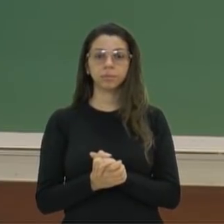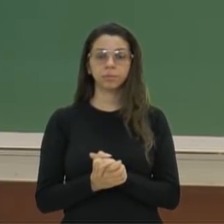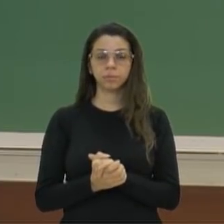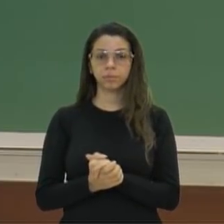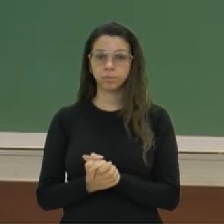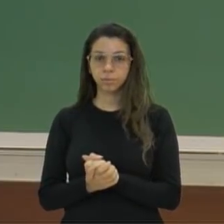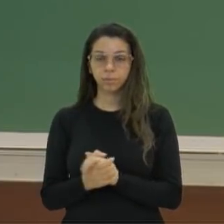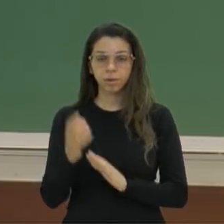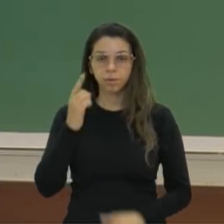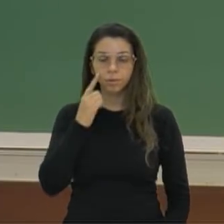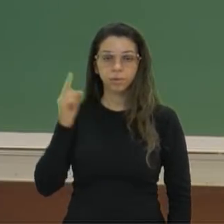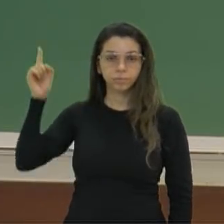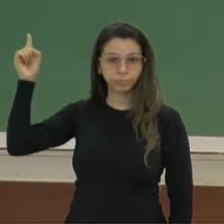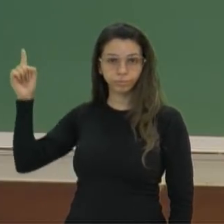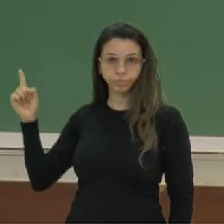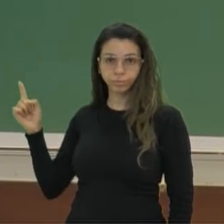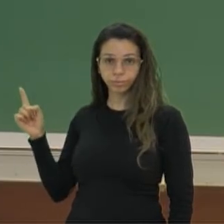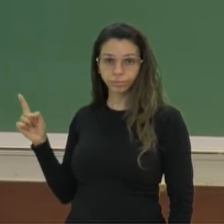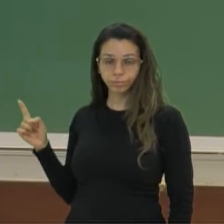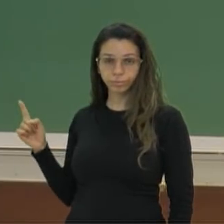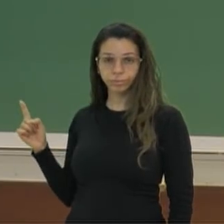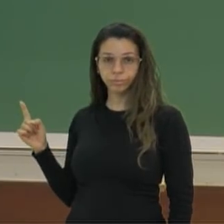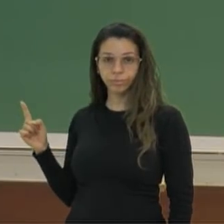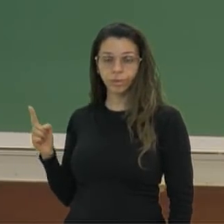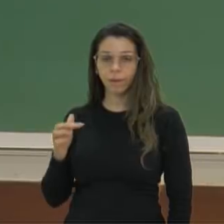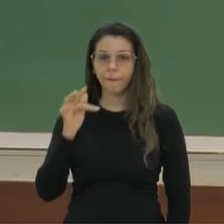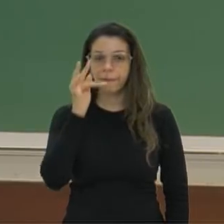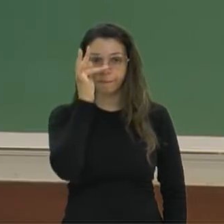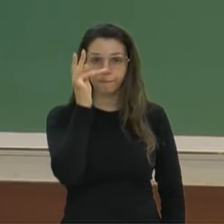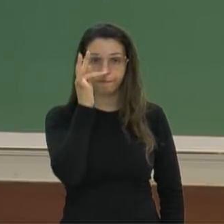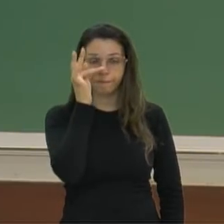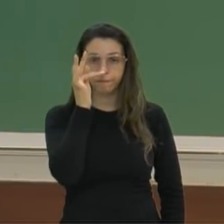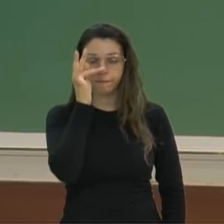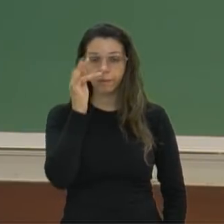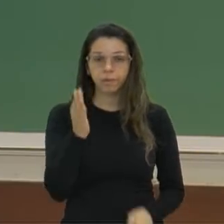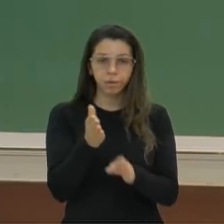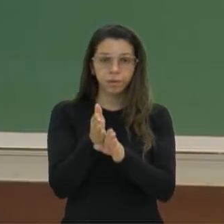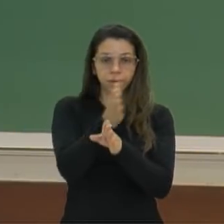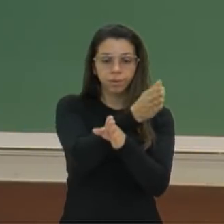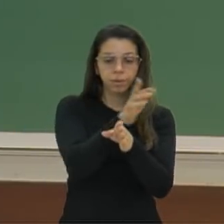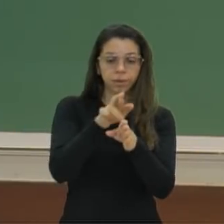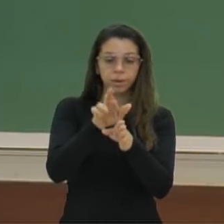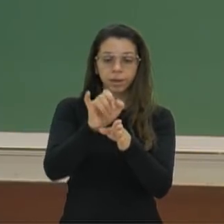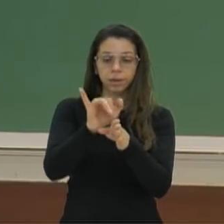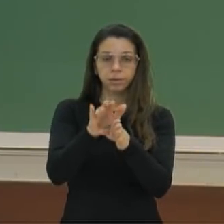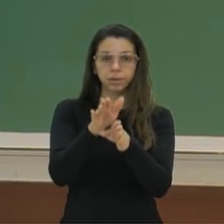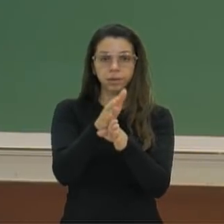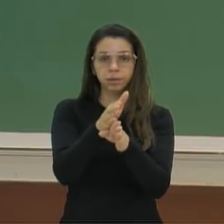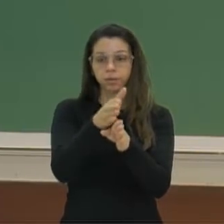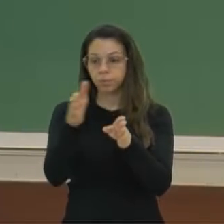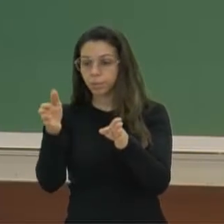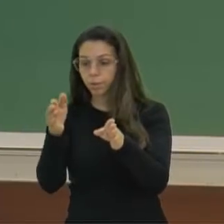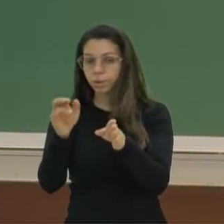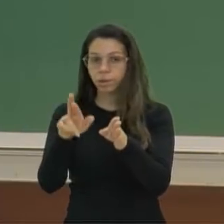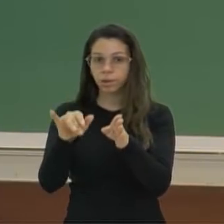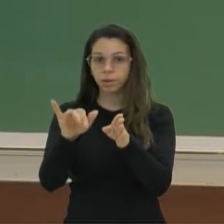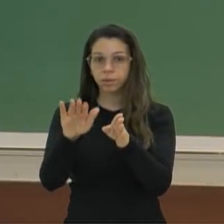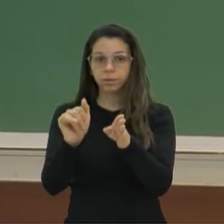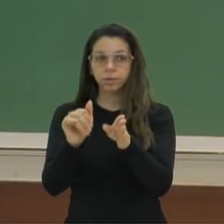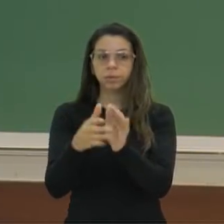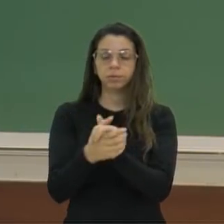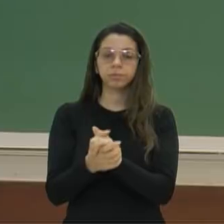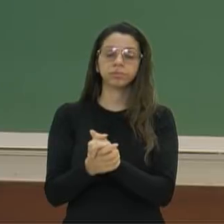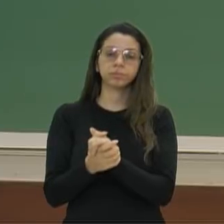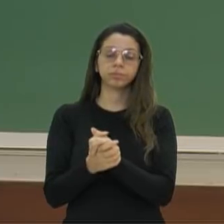retina. Na situação B, o girassol, a imagem é formada antes da retina. E na letra